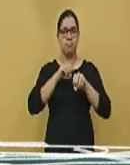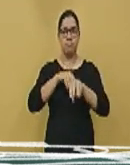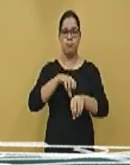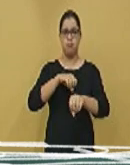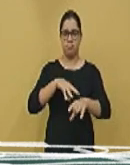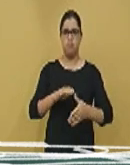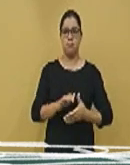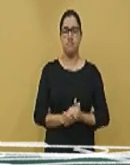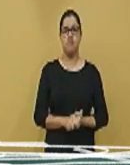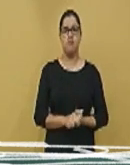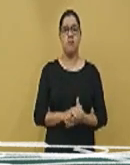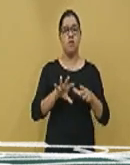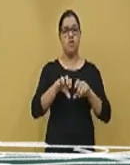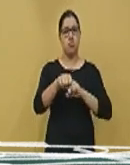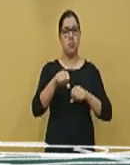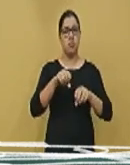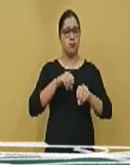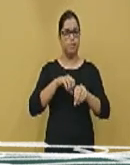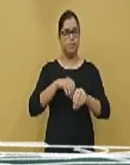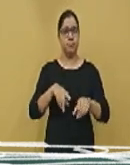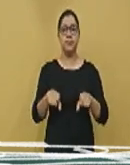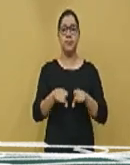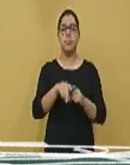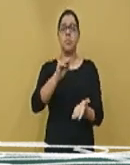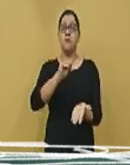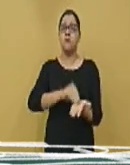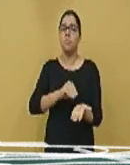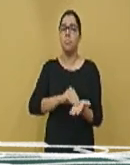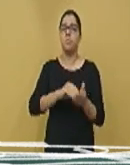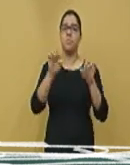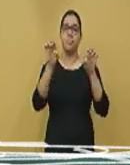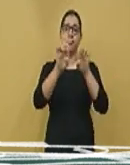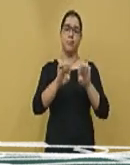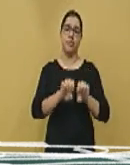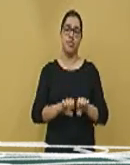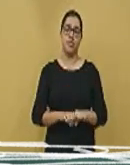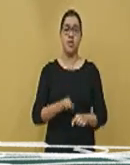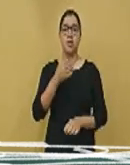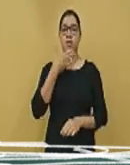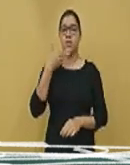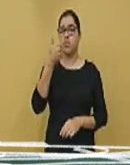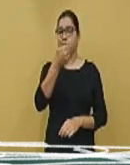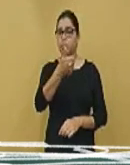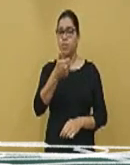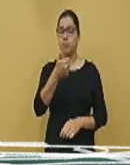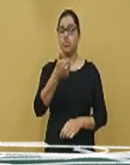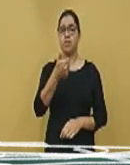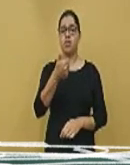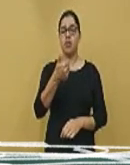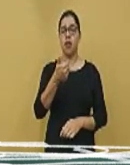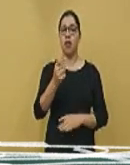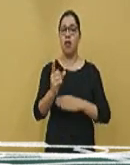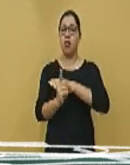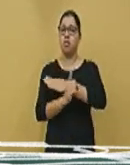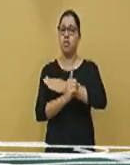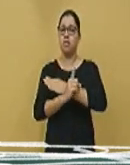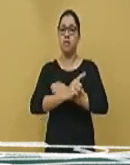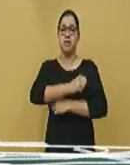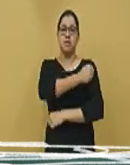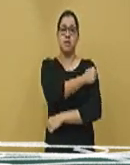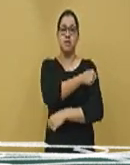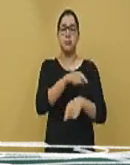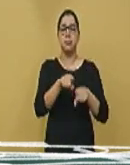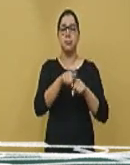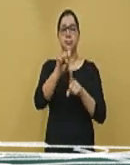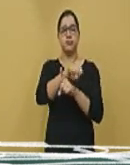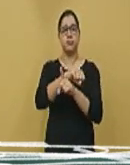nossa universidade e que precisa de mais estrutura para poder atender os nossos estudantes e, inclusive, a